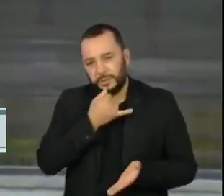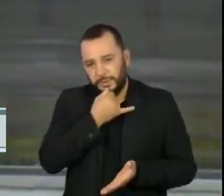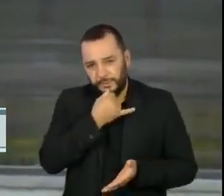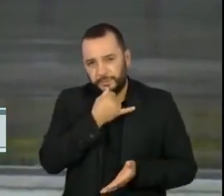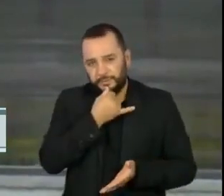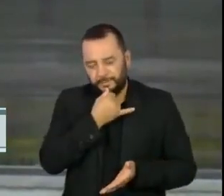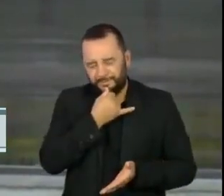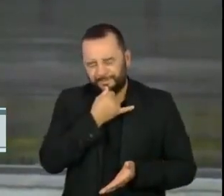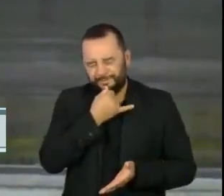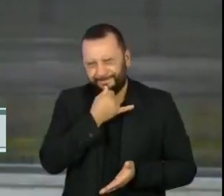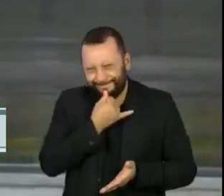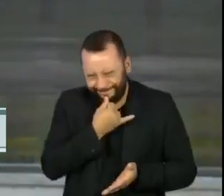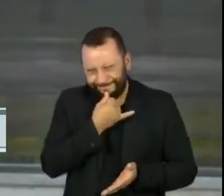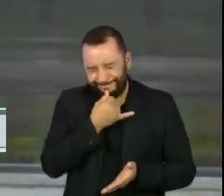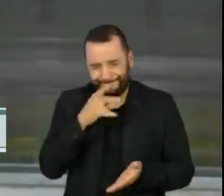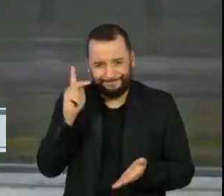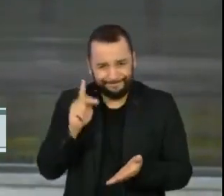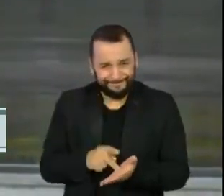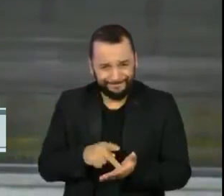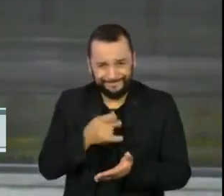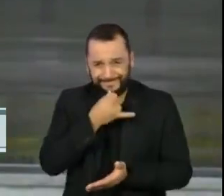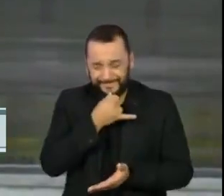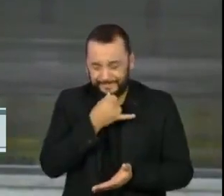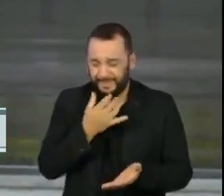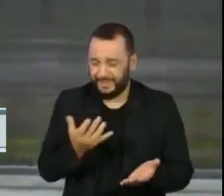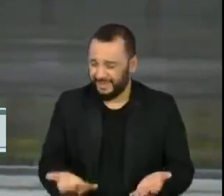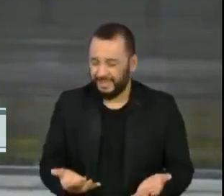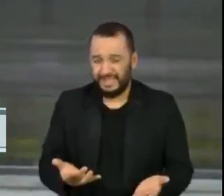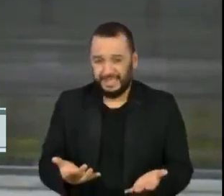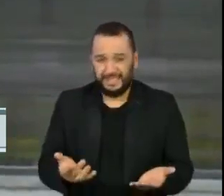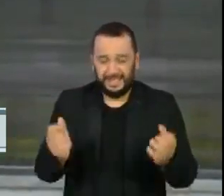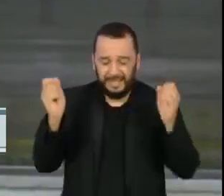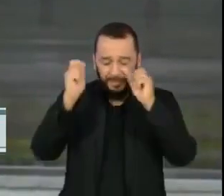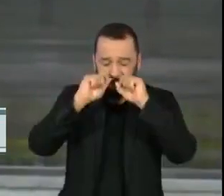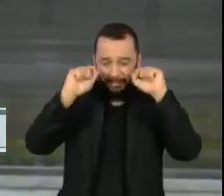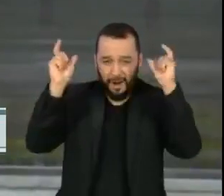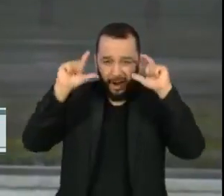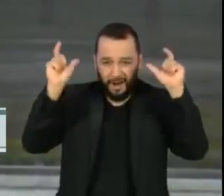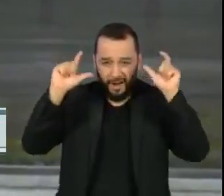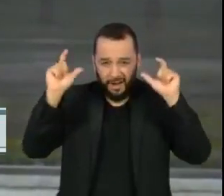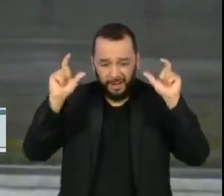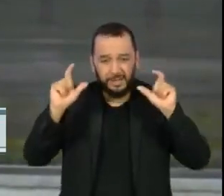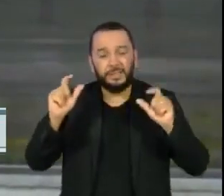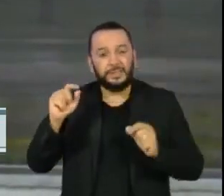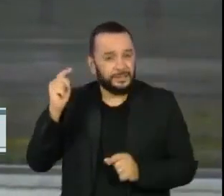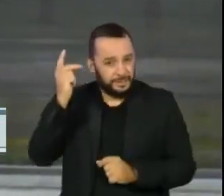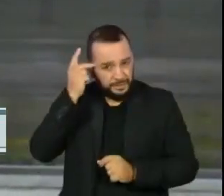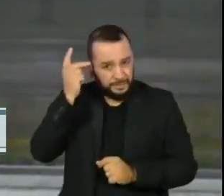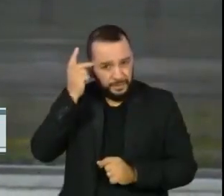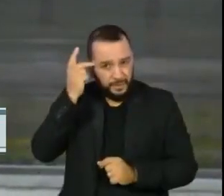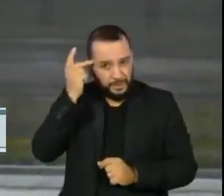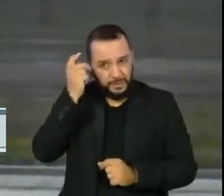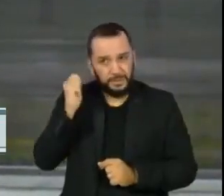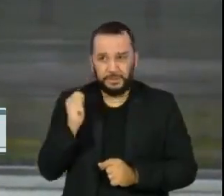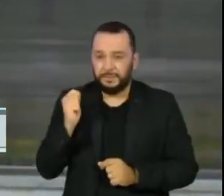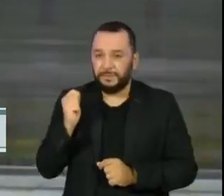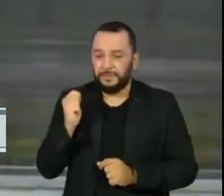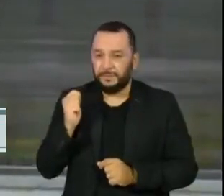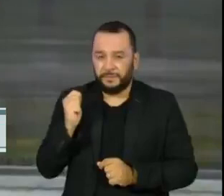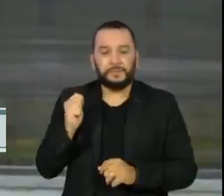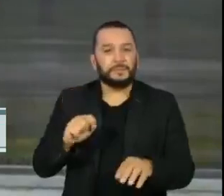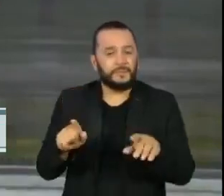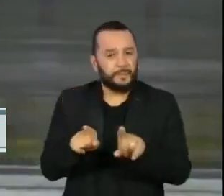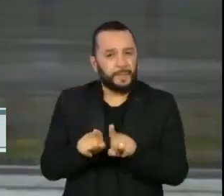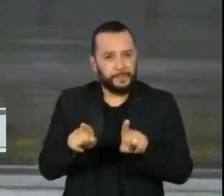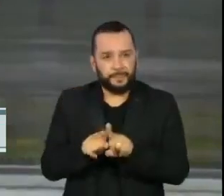Infelizmente, mas infelizmente mesmo, estamos numa situação de alerta máximo no caso de São Paulo e não é